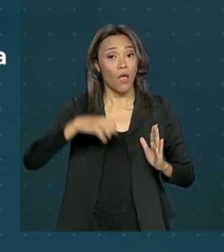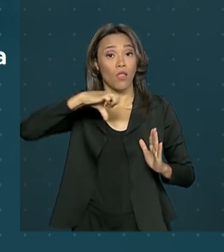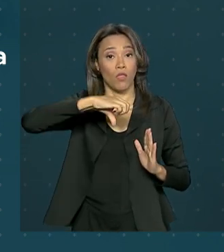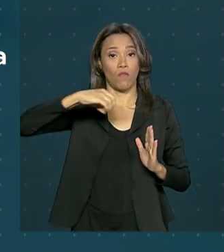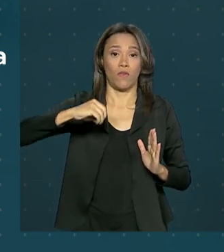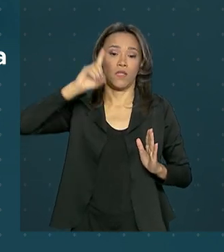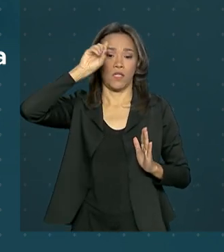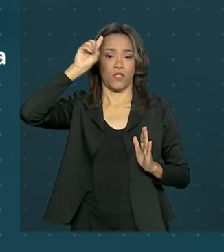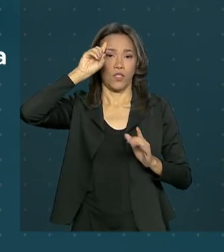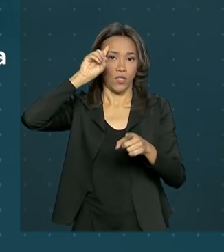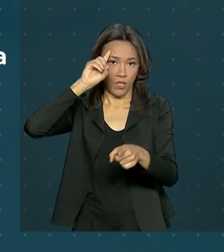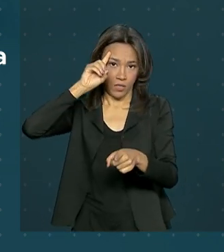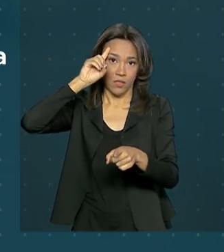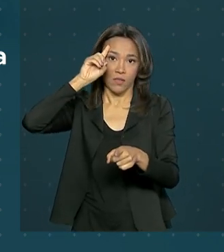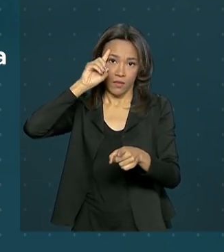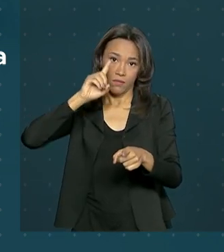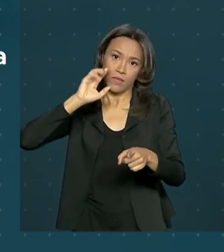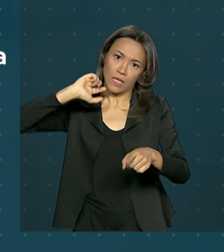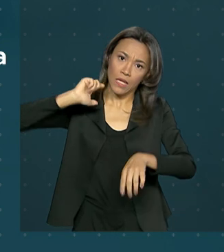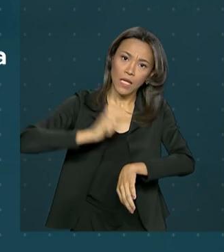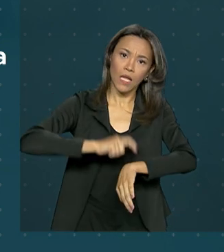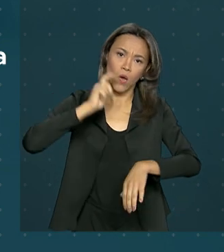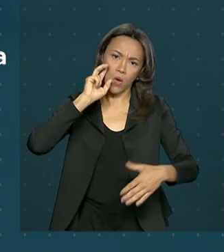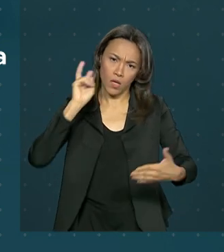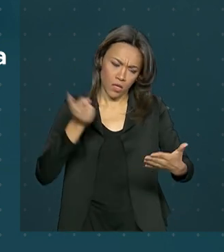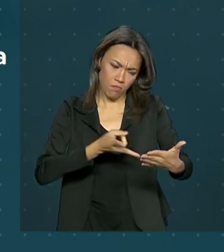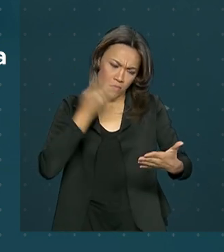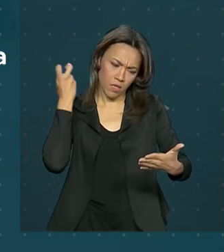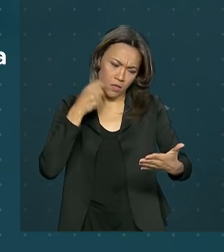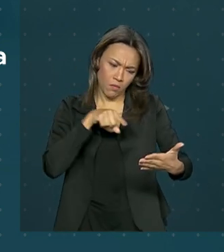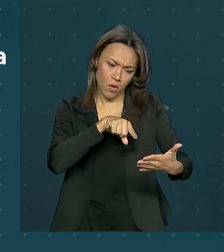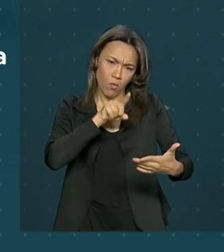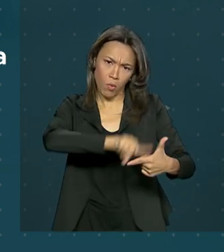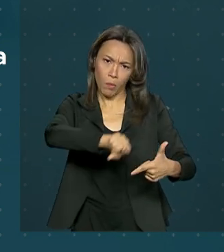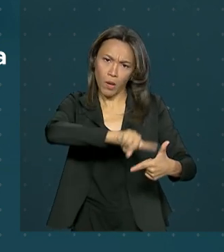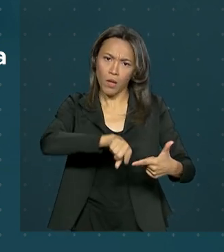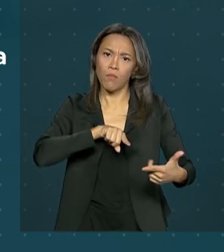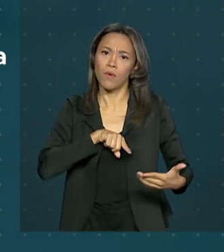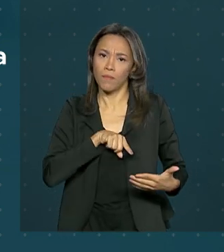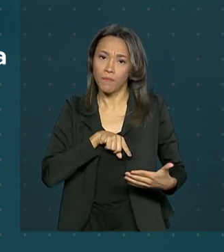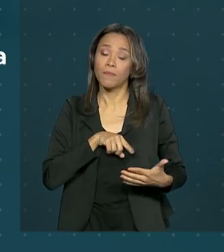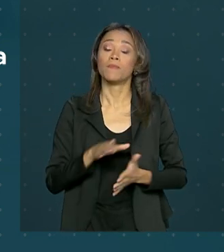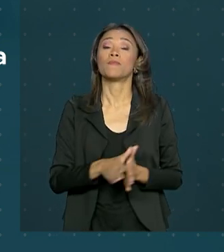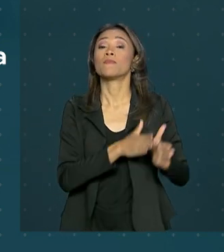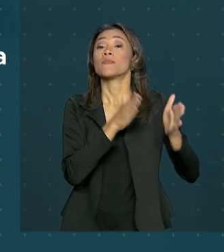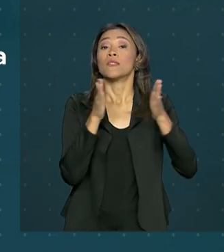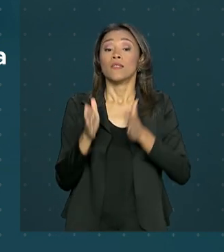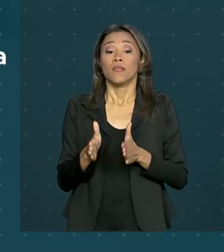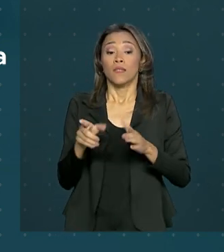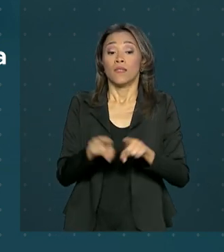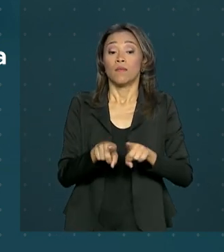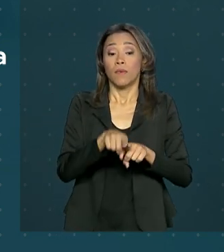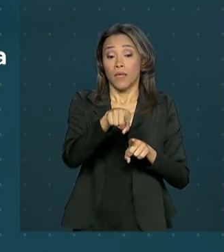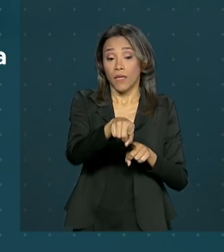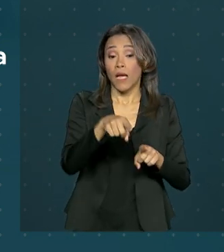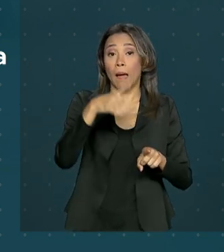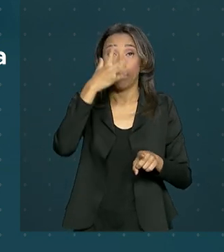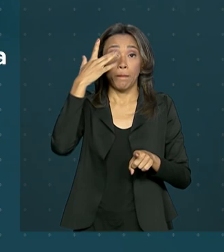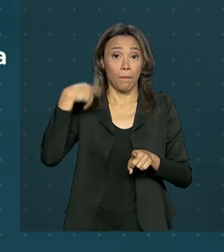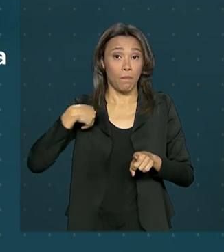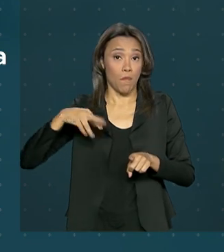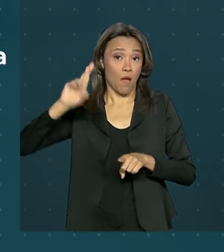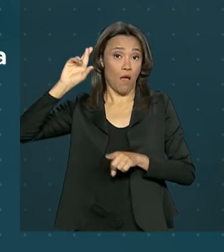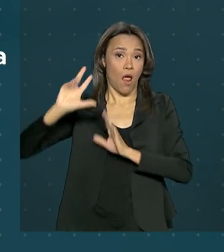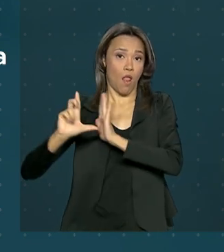90 dias após o momento em que ele percebe o problema em todos os casos o fornecedor tem até